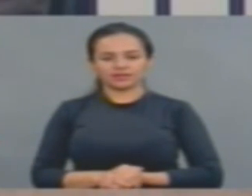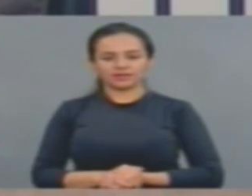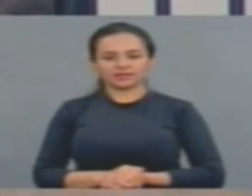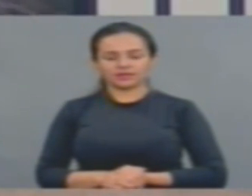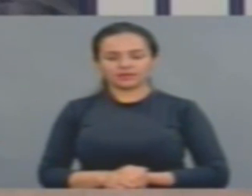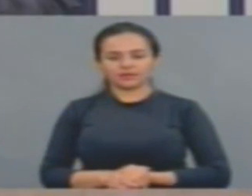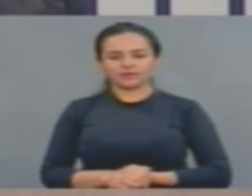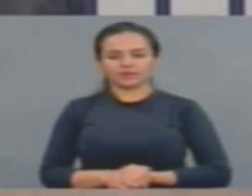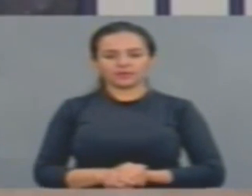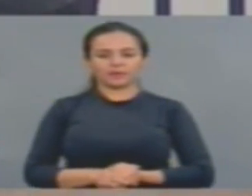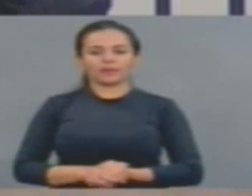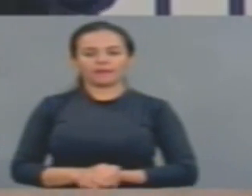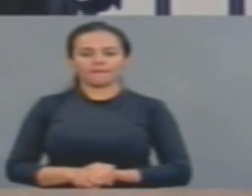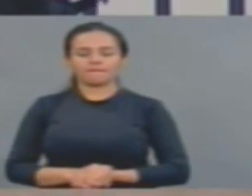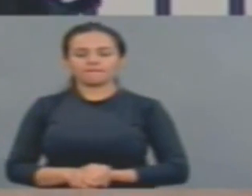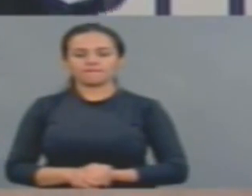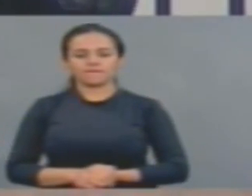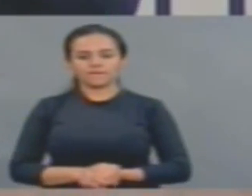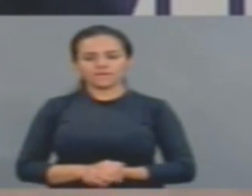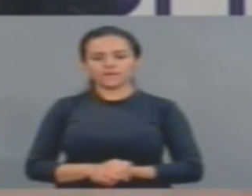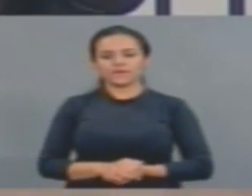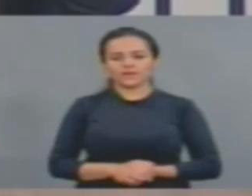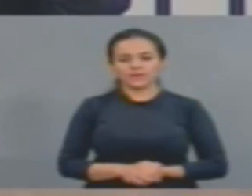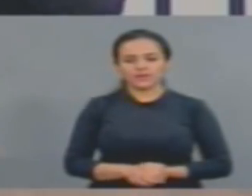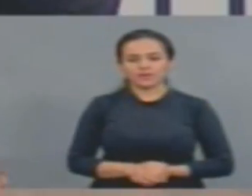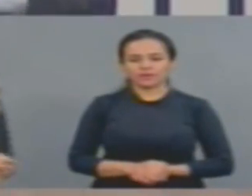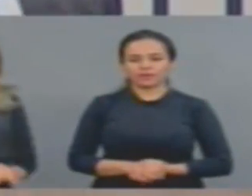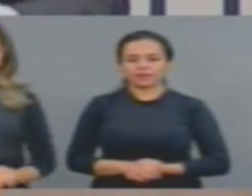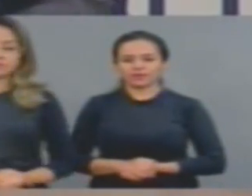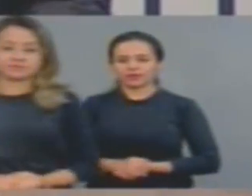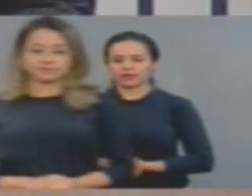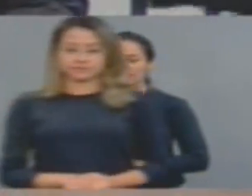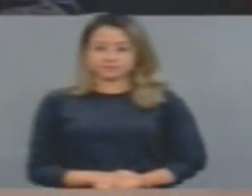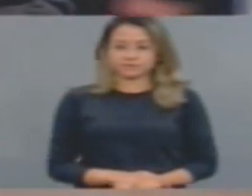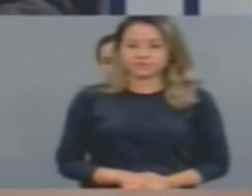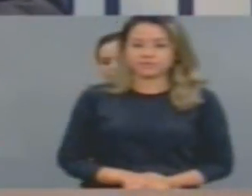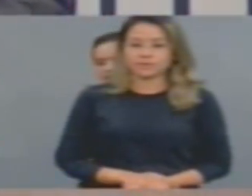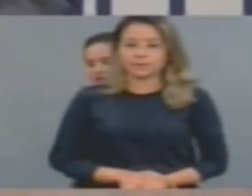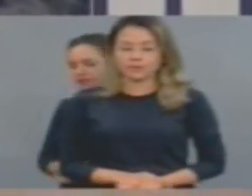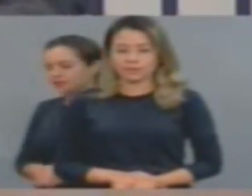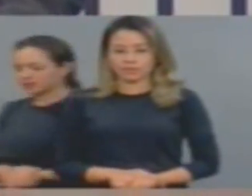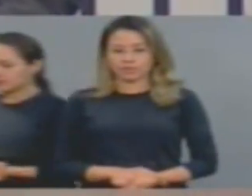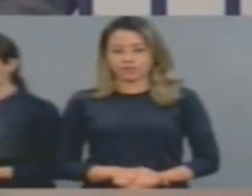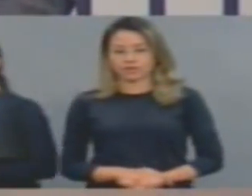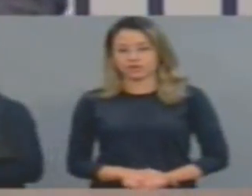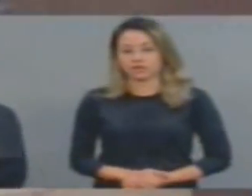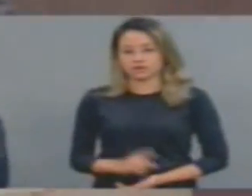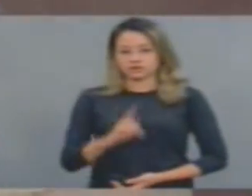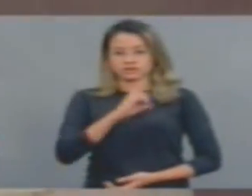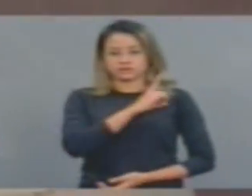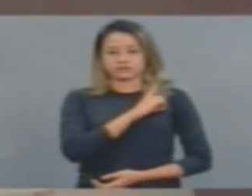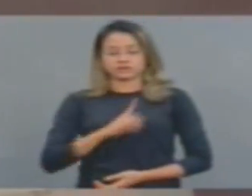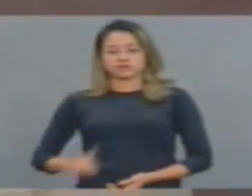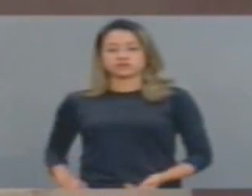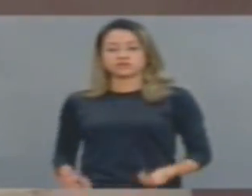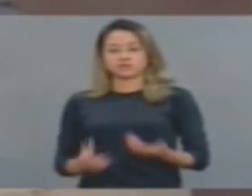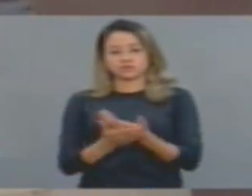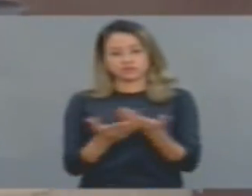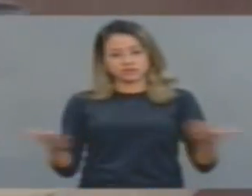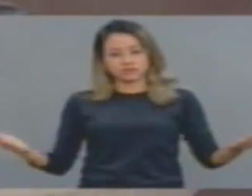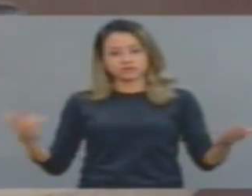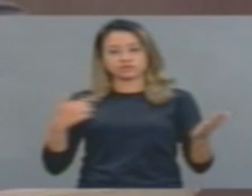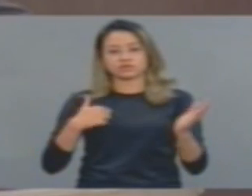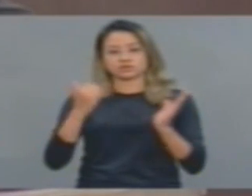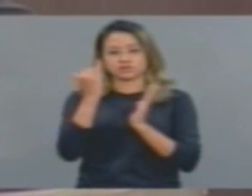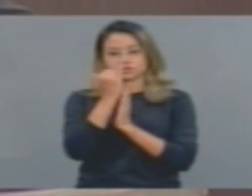Senhor presidente, deputado Ivo Gomes, senhores deputados, senhoras deputadas, eu estou